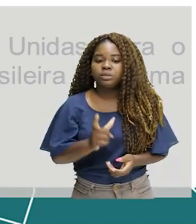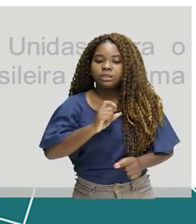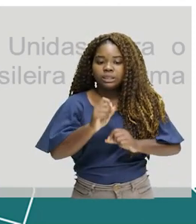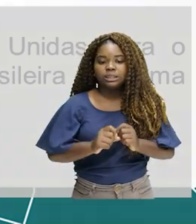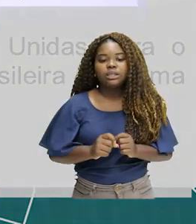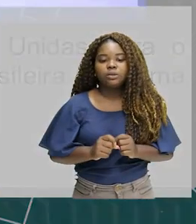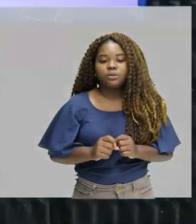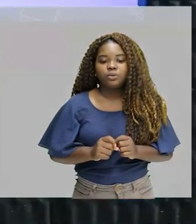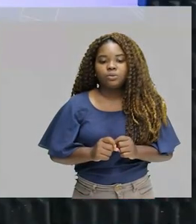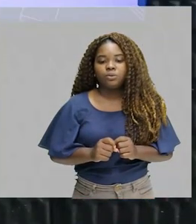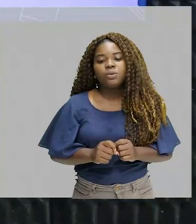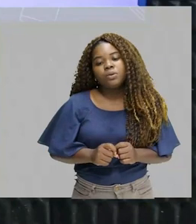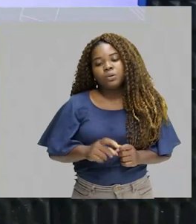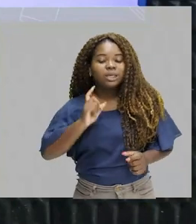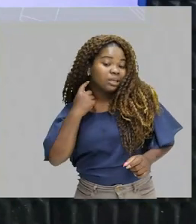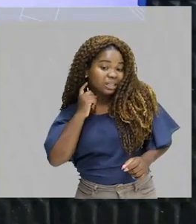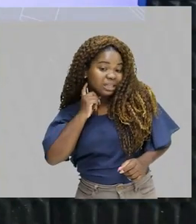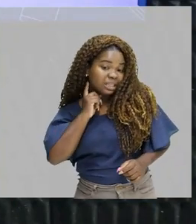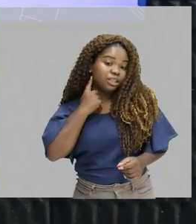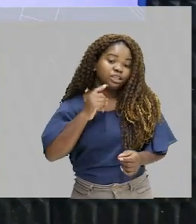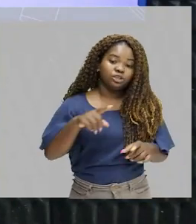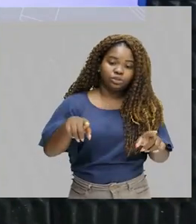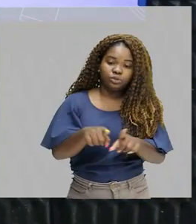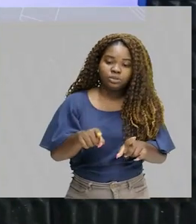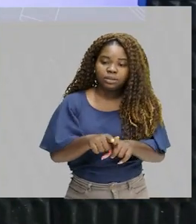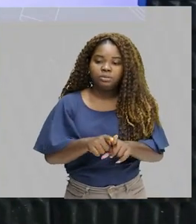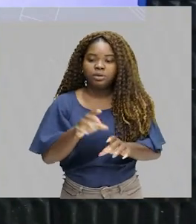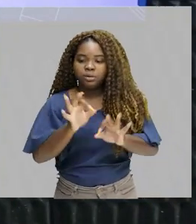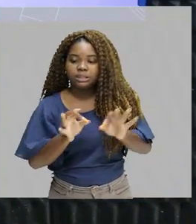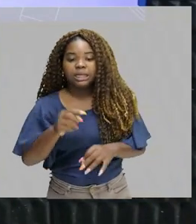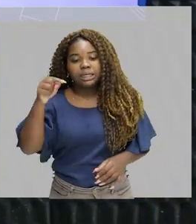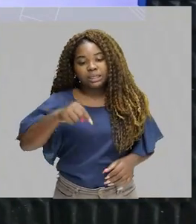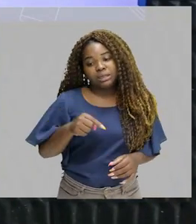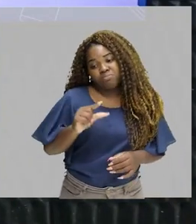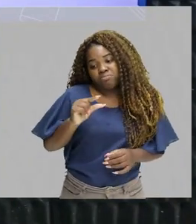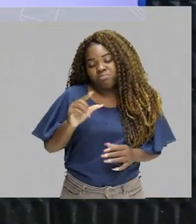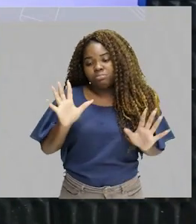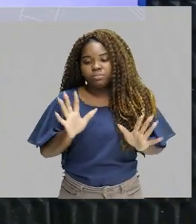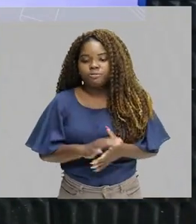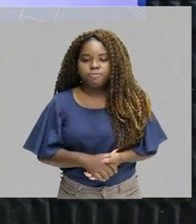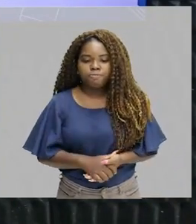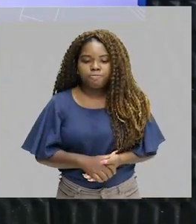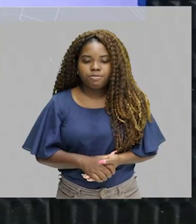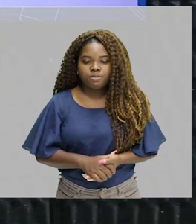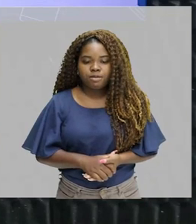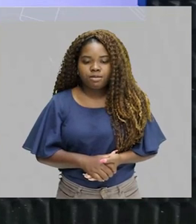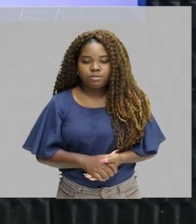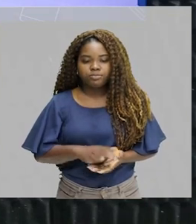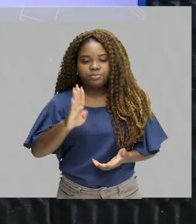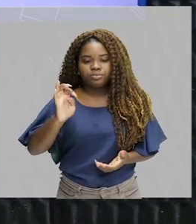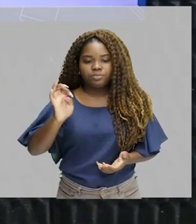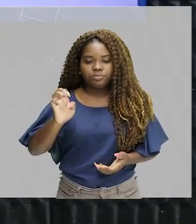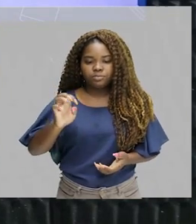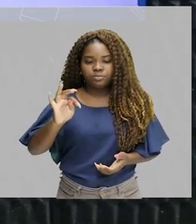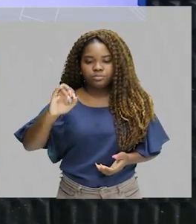lixo saneamento básico e água potável aqui tem menos na região norte nordeste Betina Barbosa que é